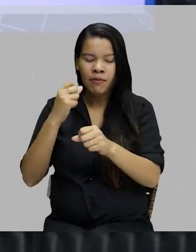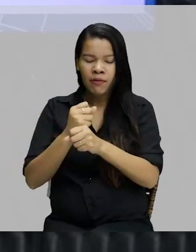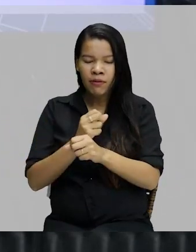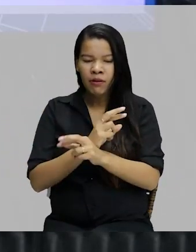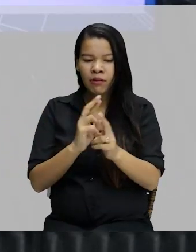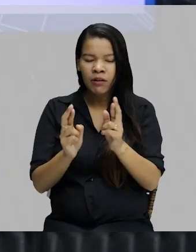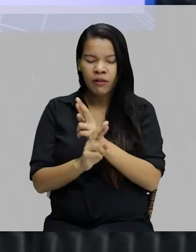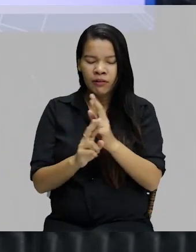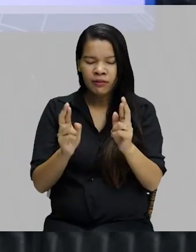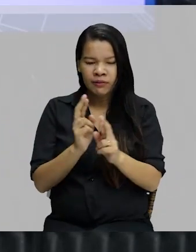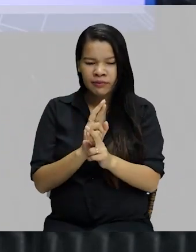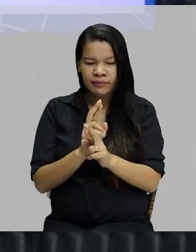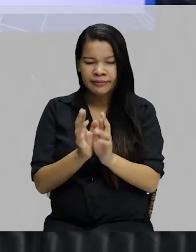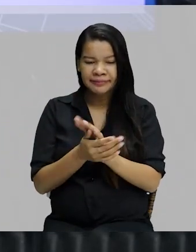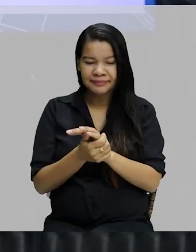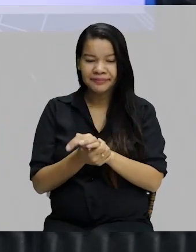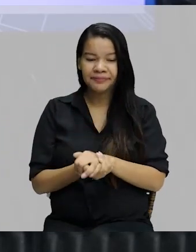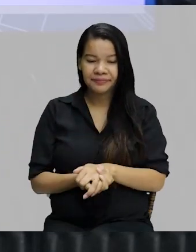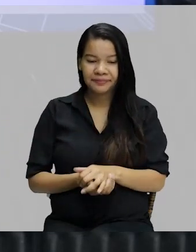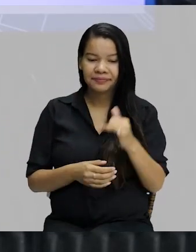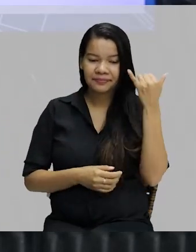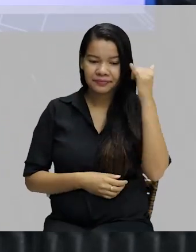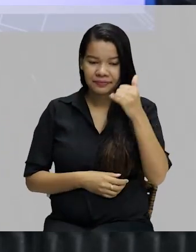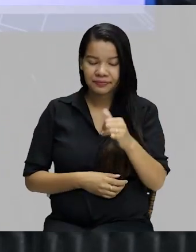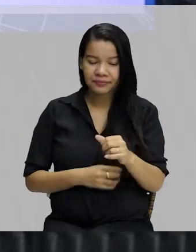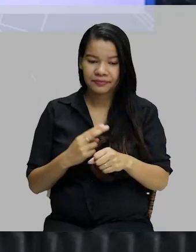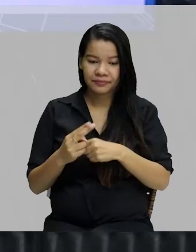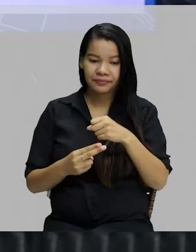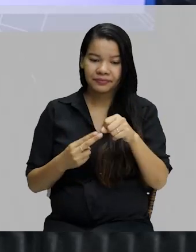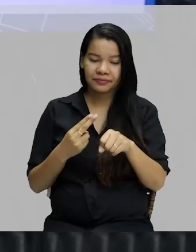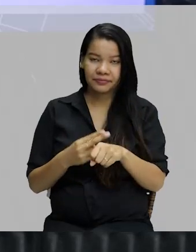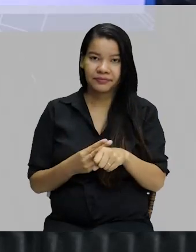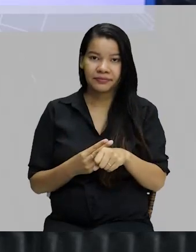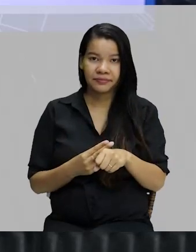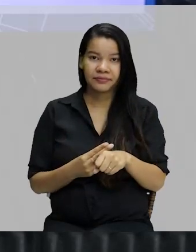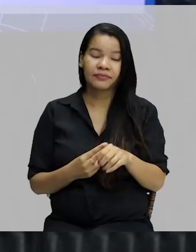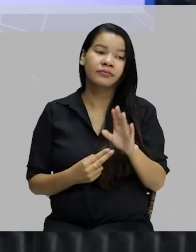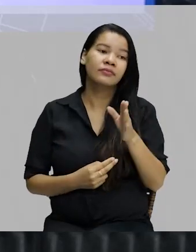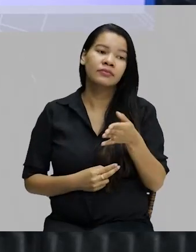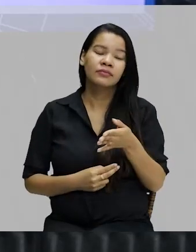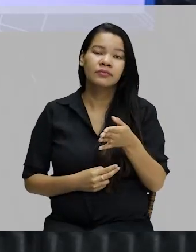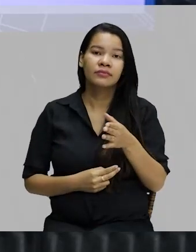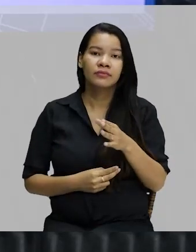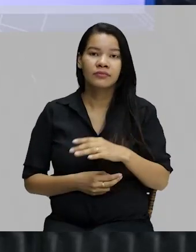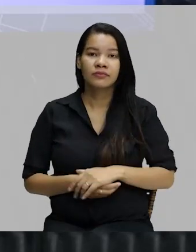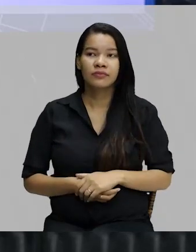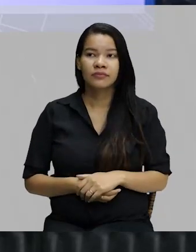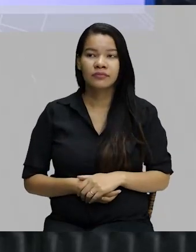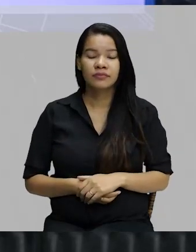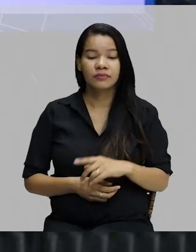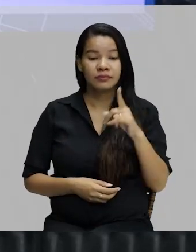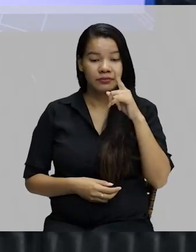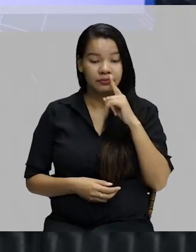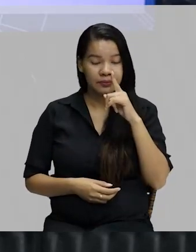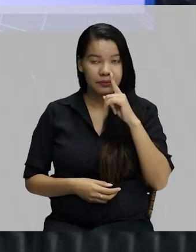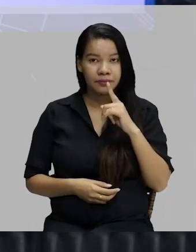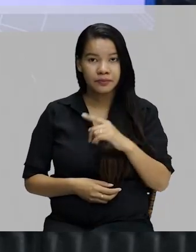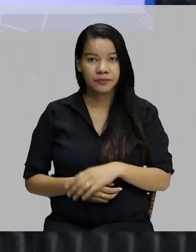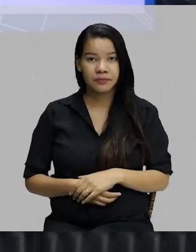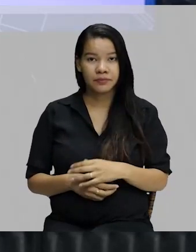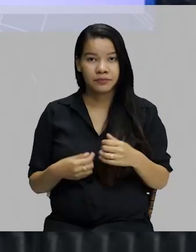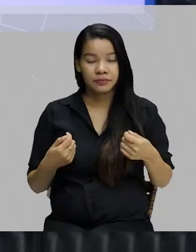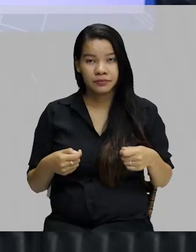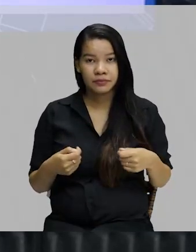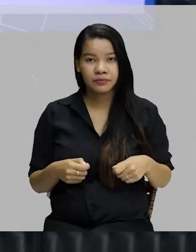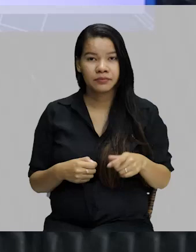relacionados à energia nuclear já era perigoso. Então, deveria